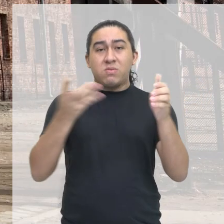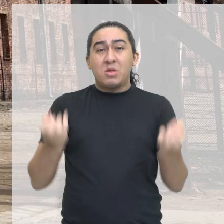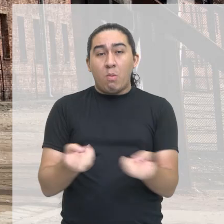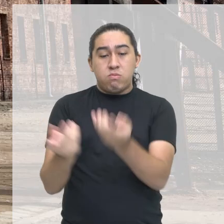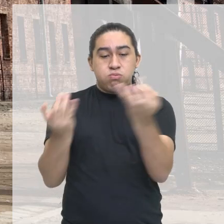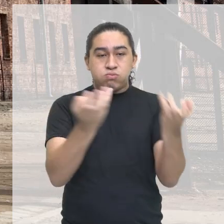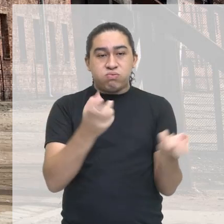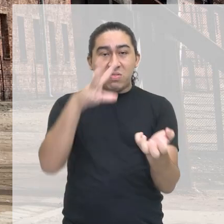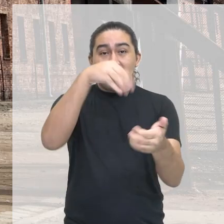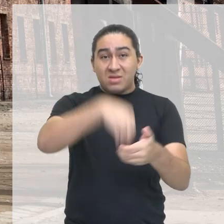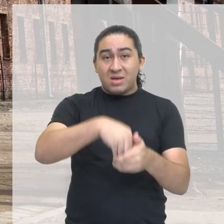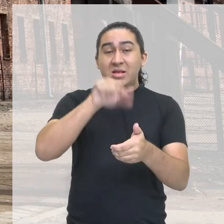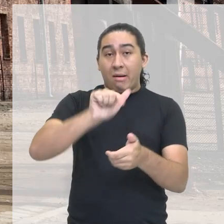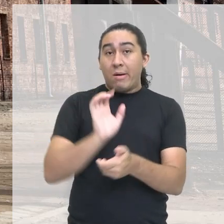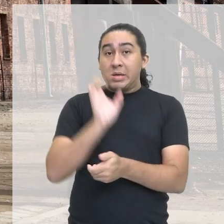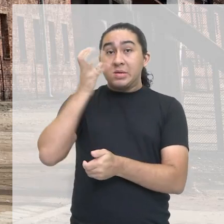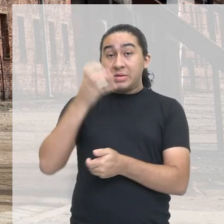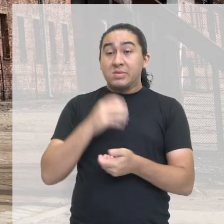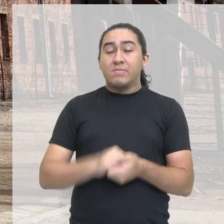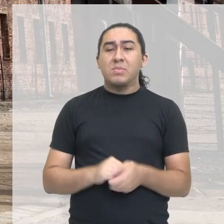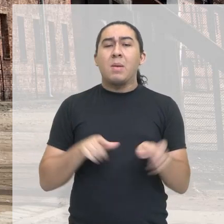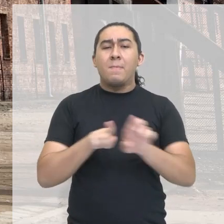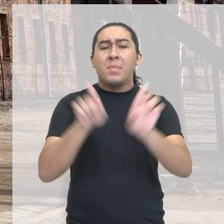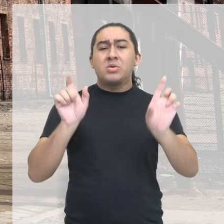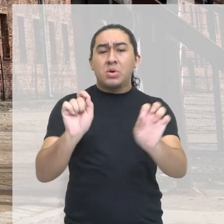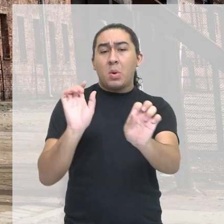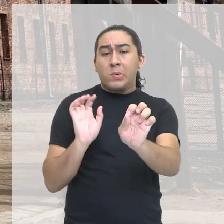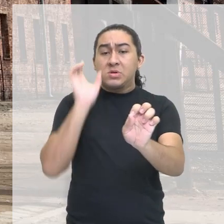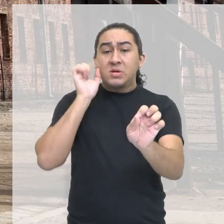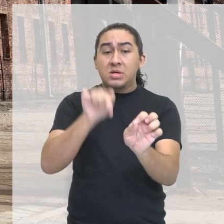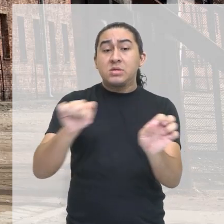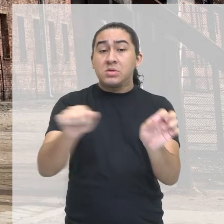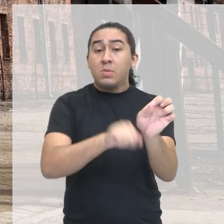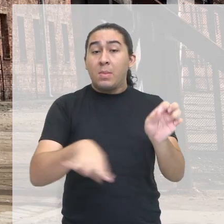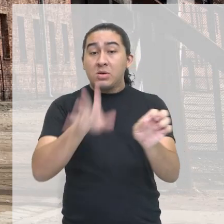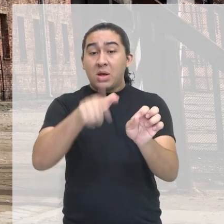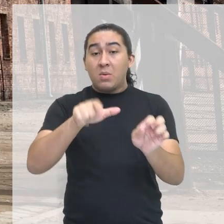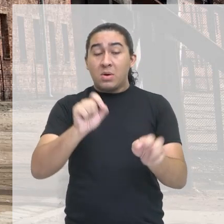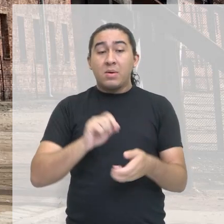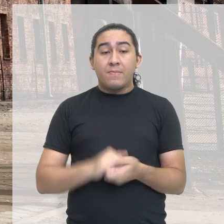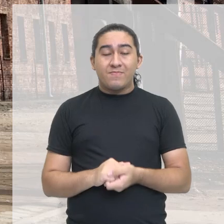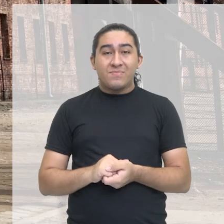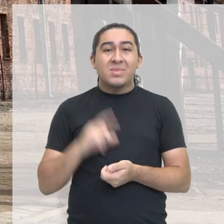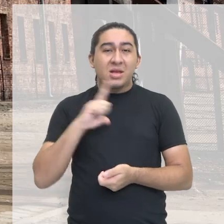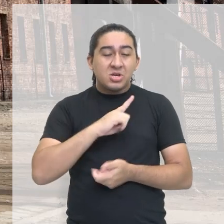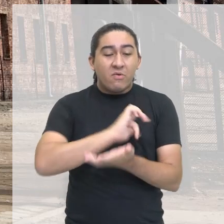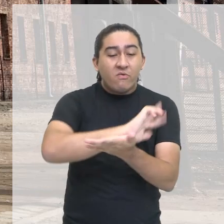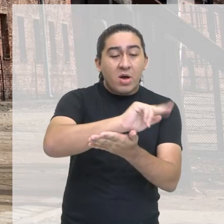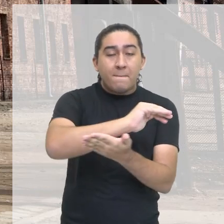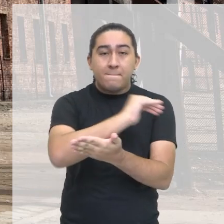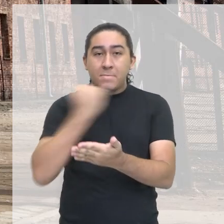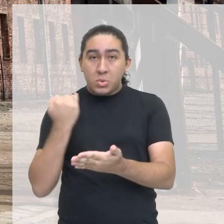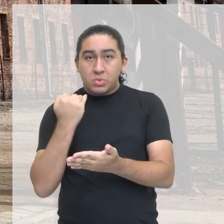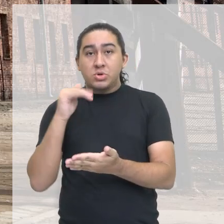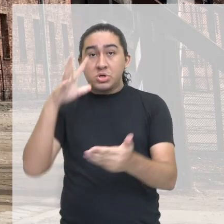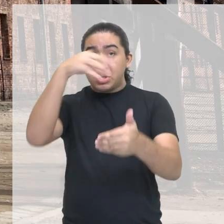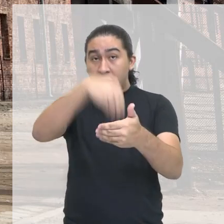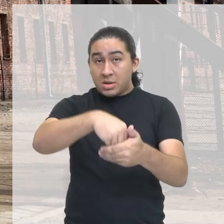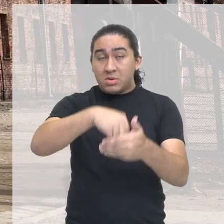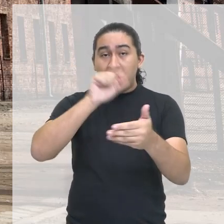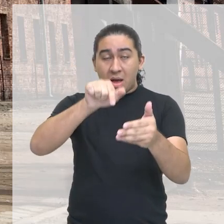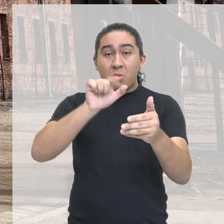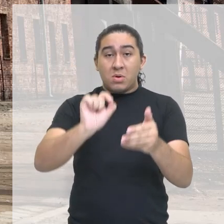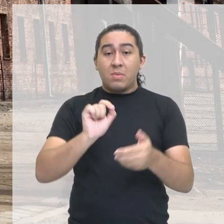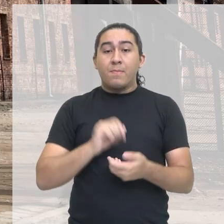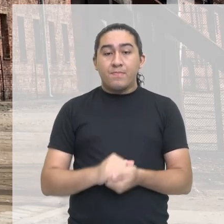pela solução final. O que acontecia nesse local, né? Era justamente uma fábrica de morte. Era um local em que era